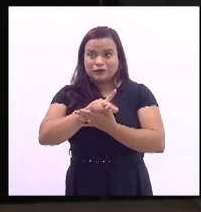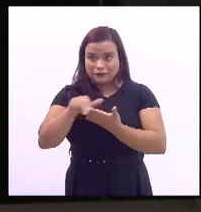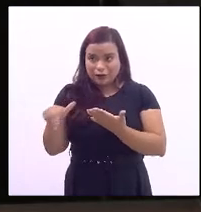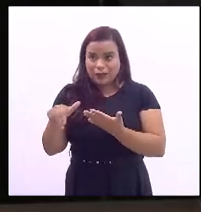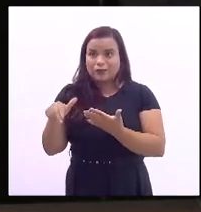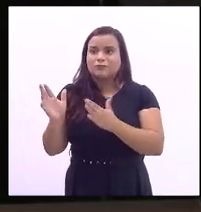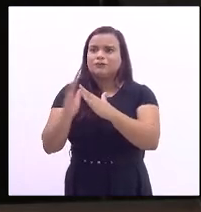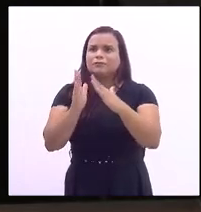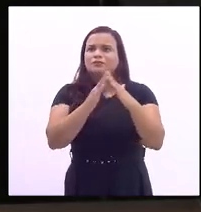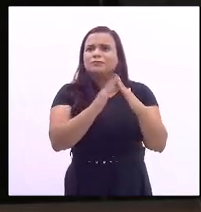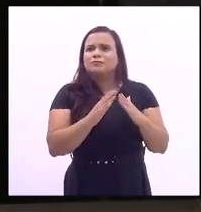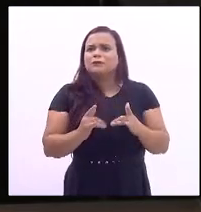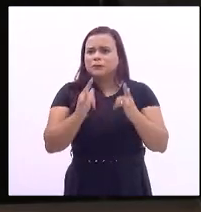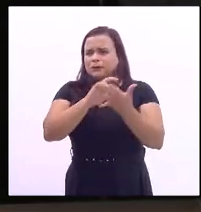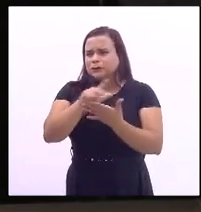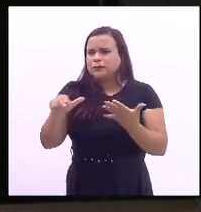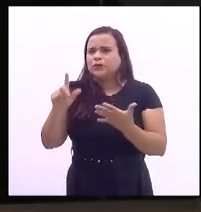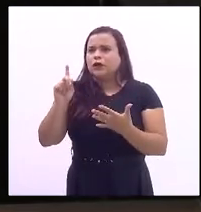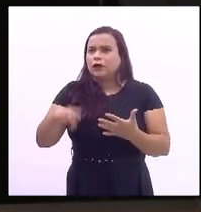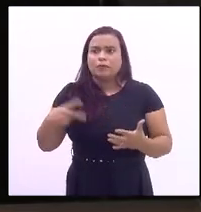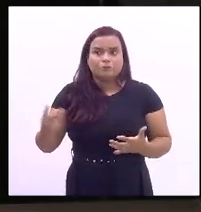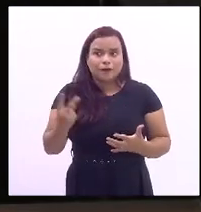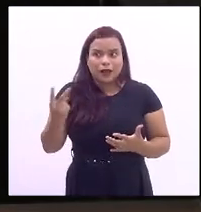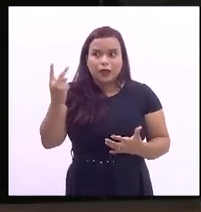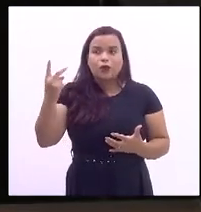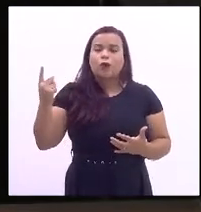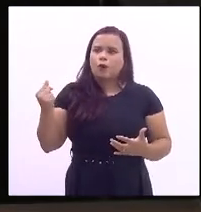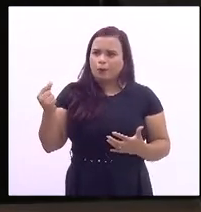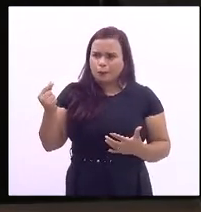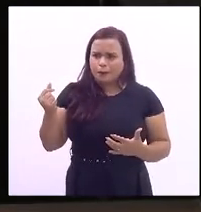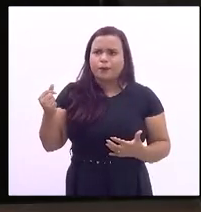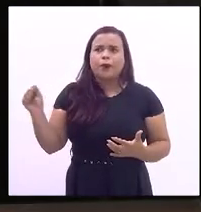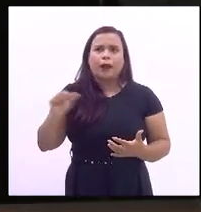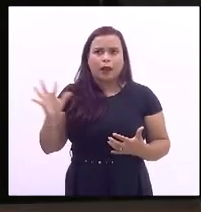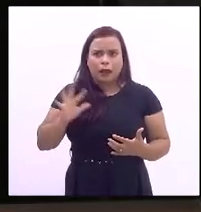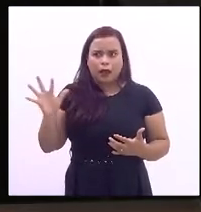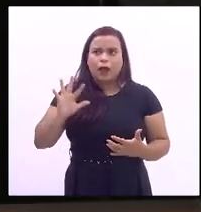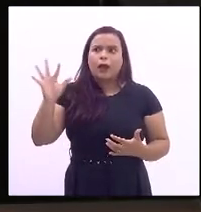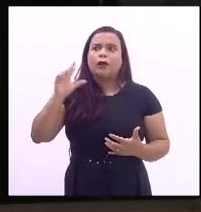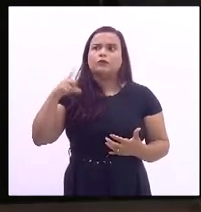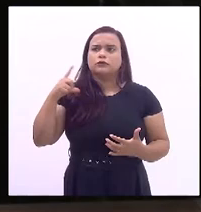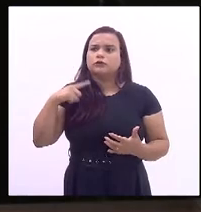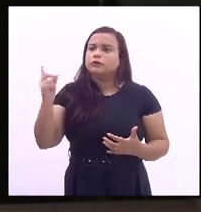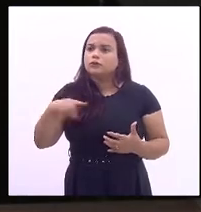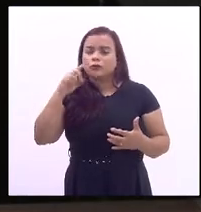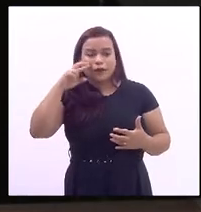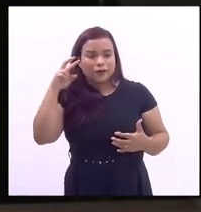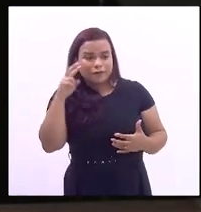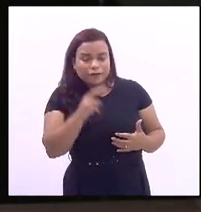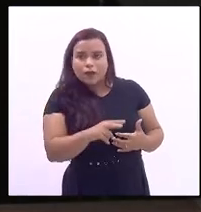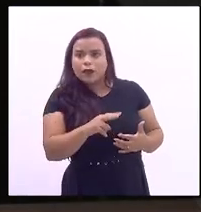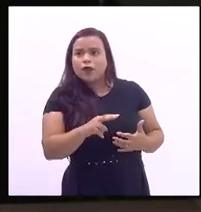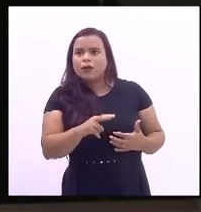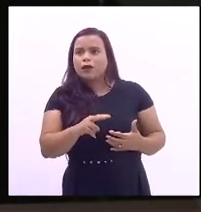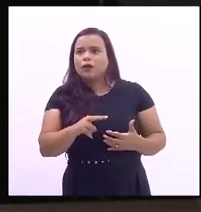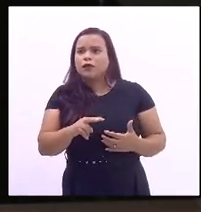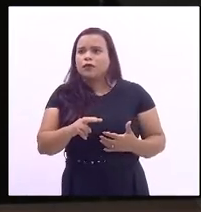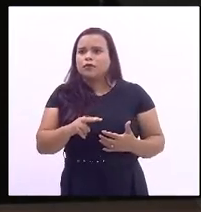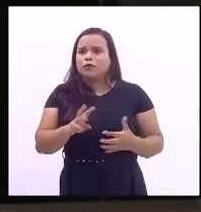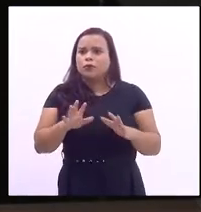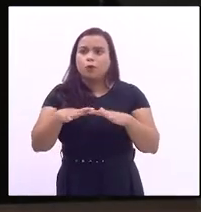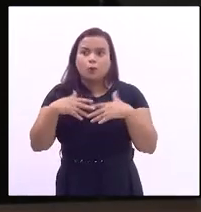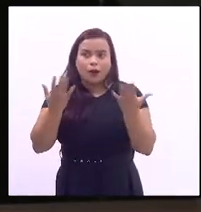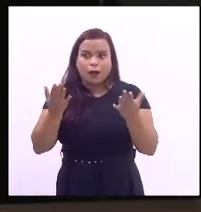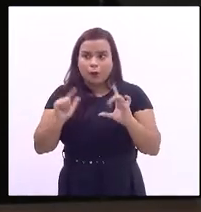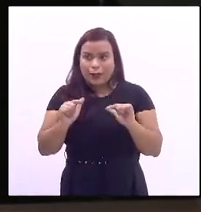a bolsinha de muita valor o cômico e quando a gente vê que fica o qual qual é o